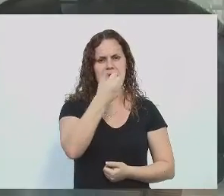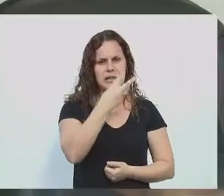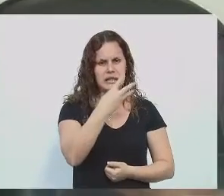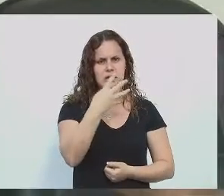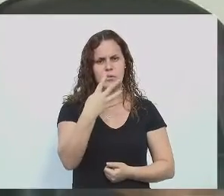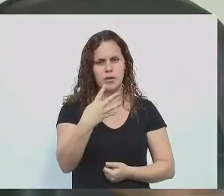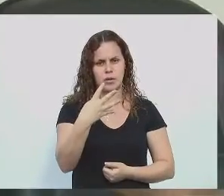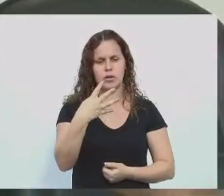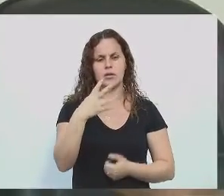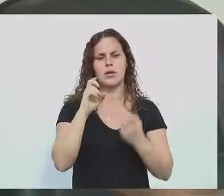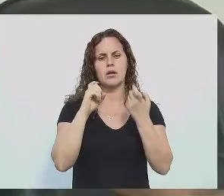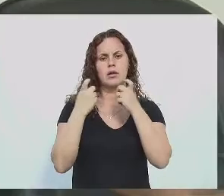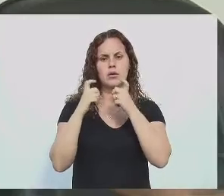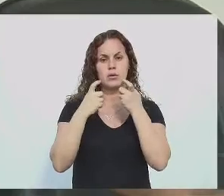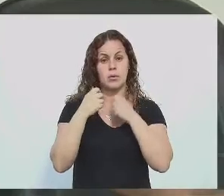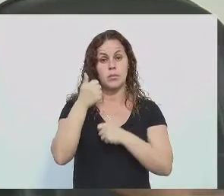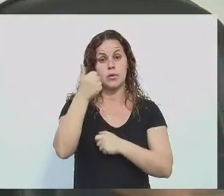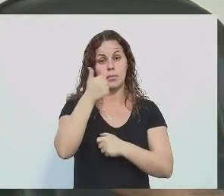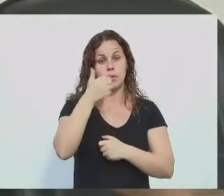34ª reunião ordinária,